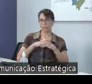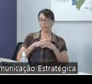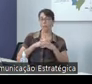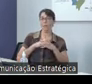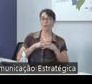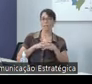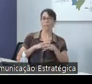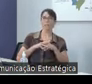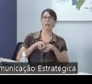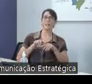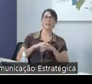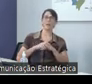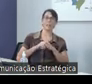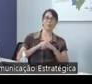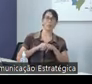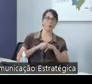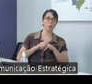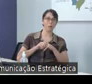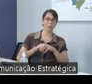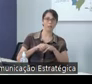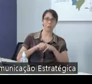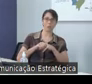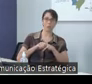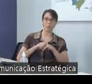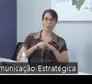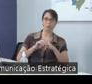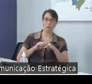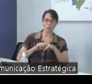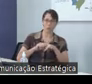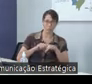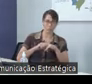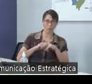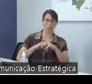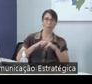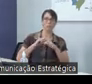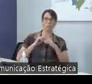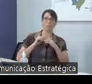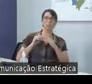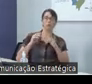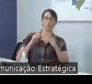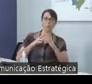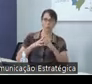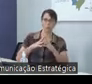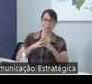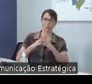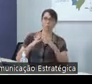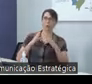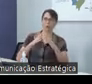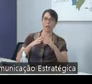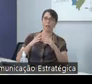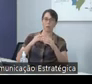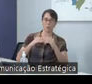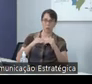detectável E aí é é um fiz uma análise um pouco mais profunda desses casos entrando no sistema